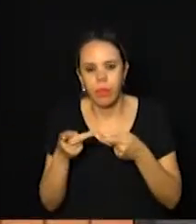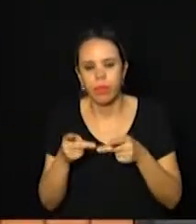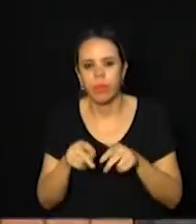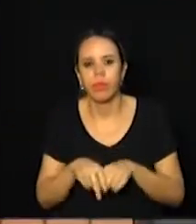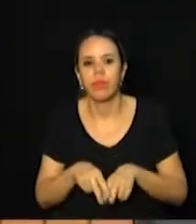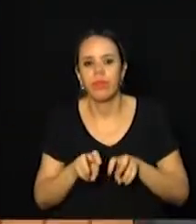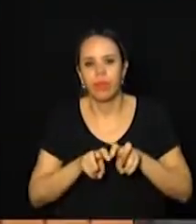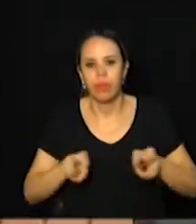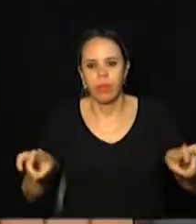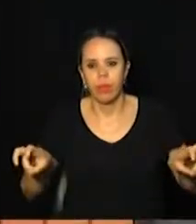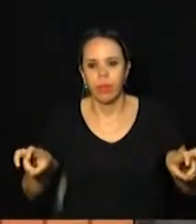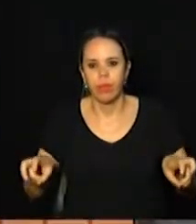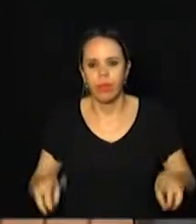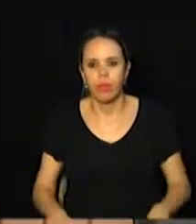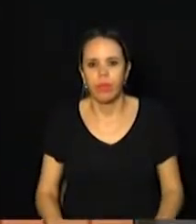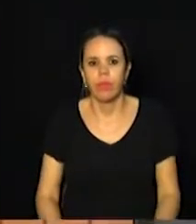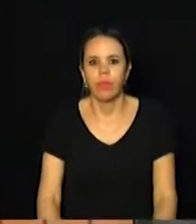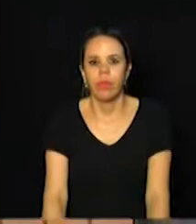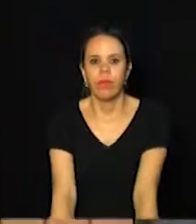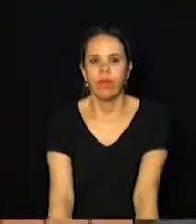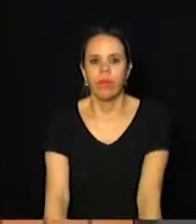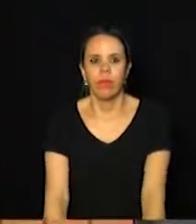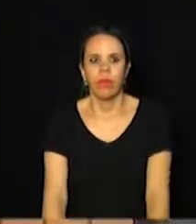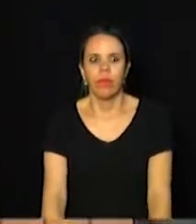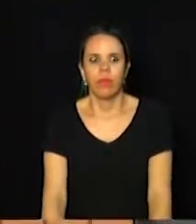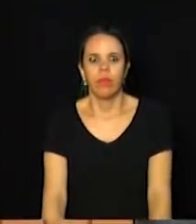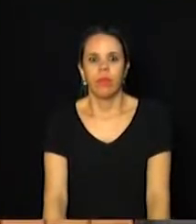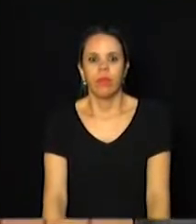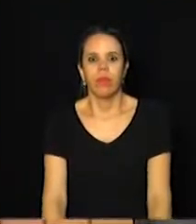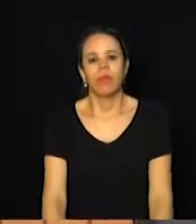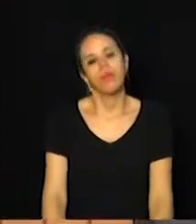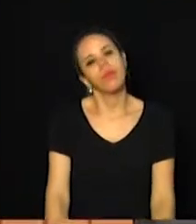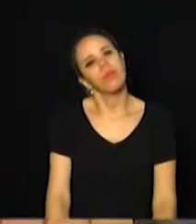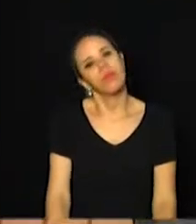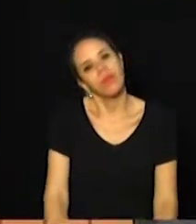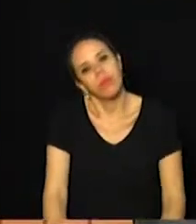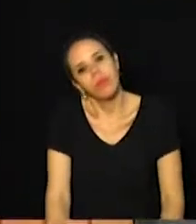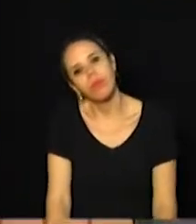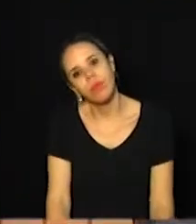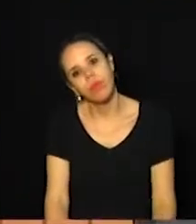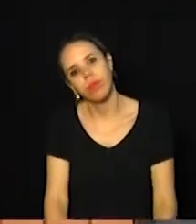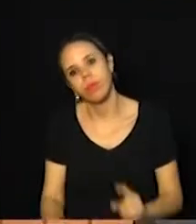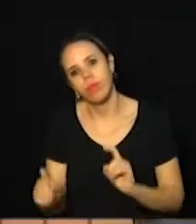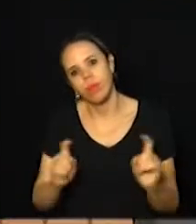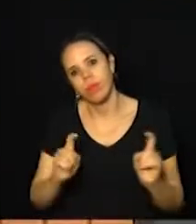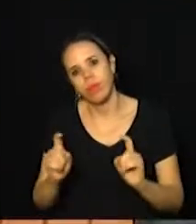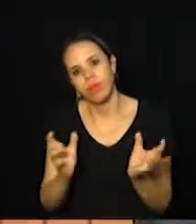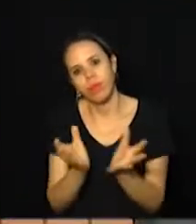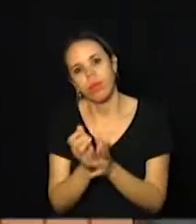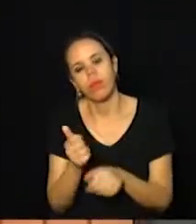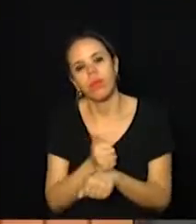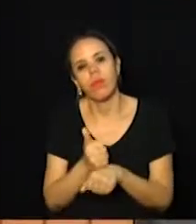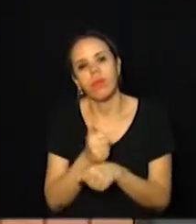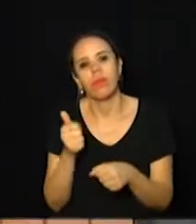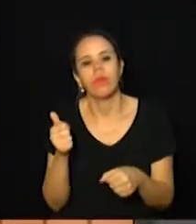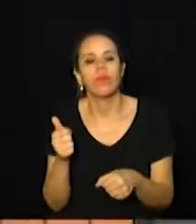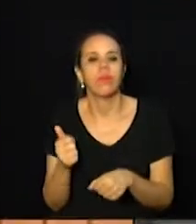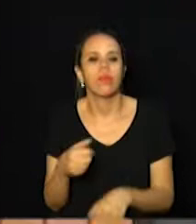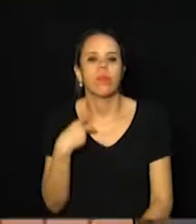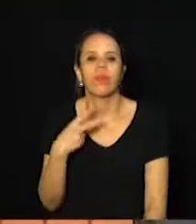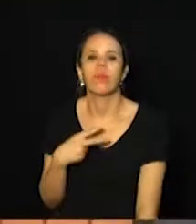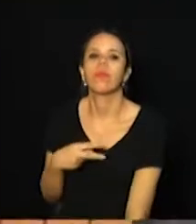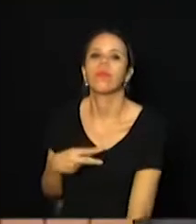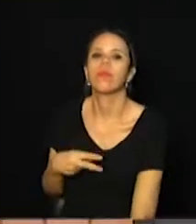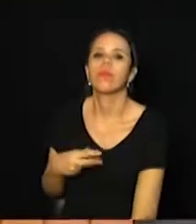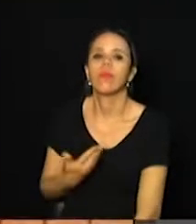para compor a mesa a Quina na Store reunião da frente parlamentar o